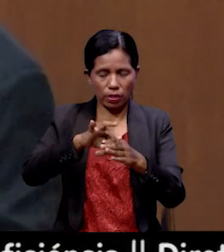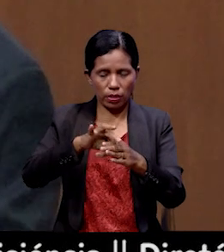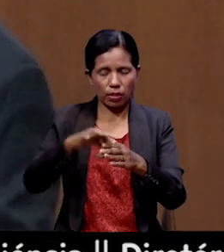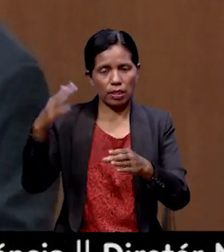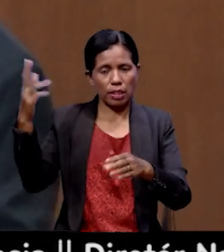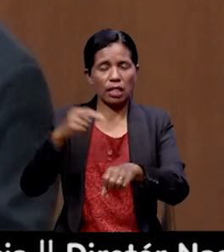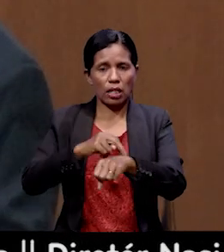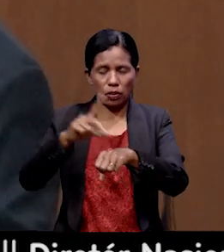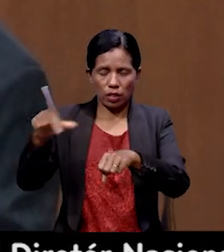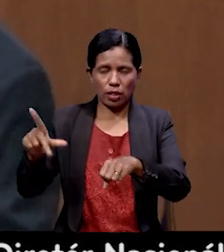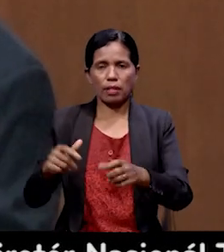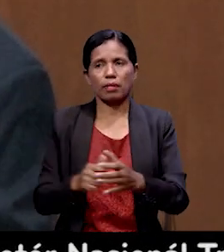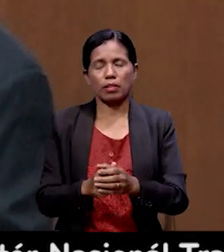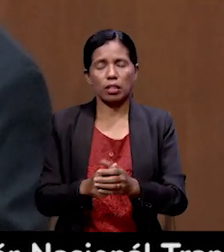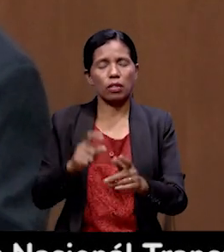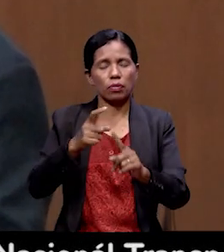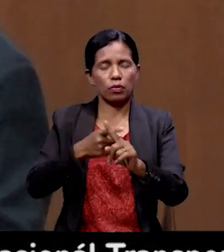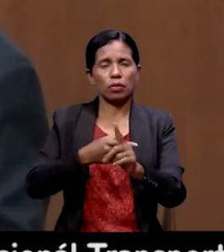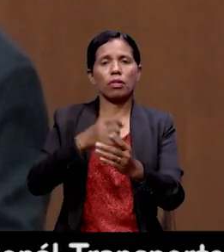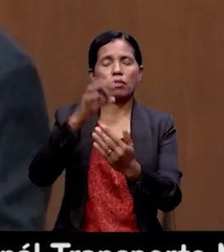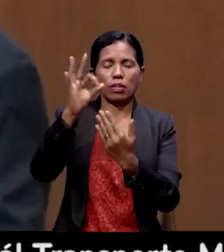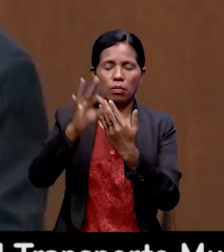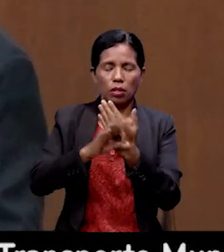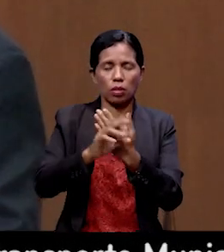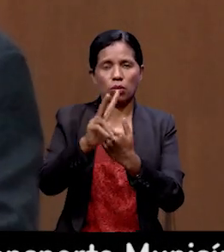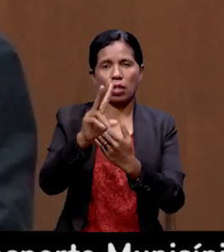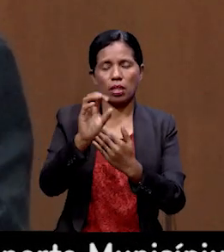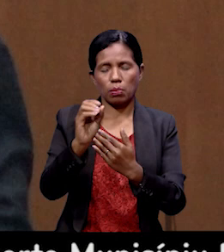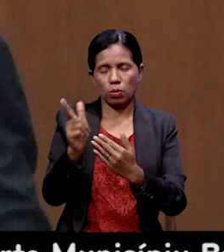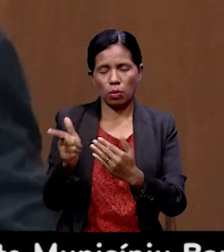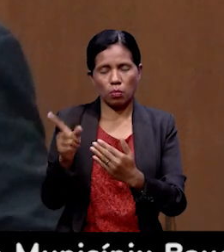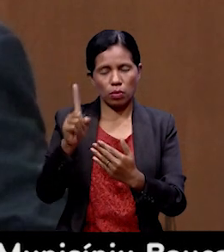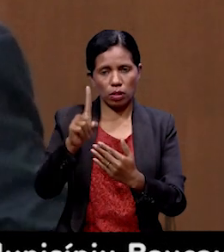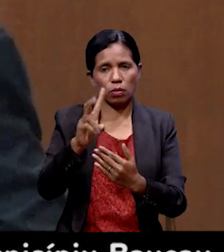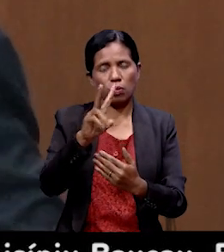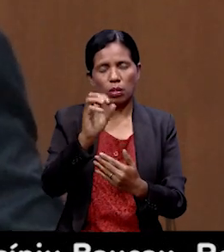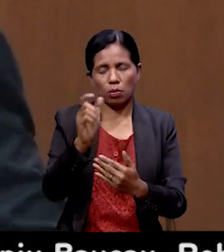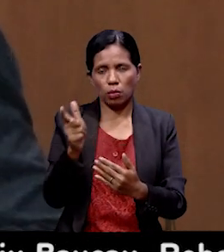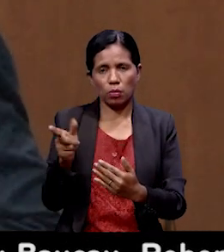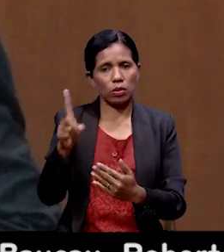subnacional. Desde fevereiro de 2020 até julho de 2021.